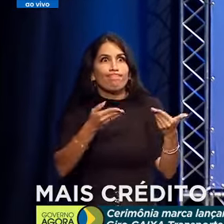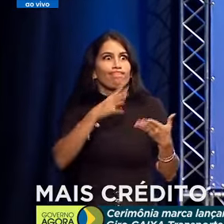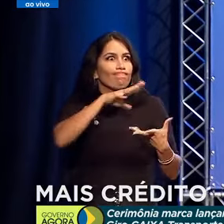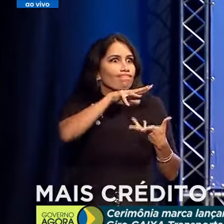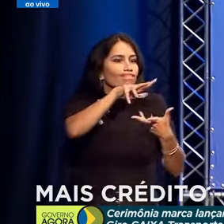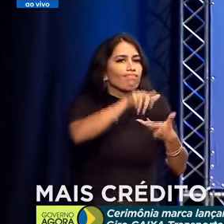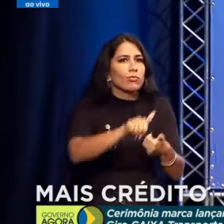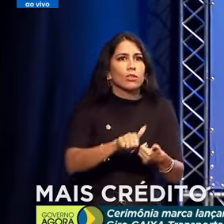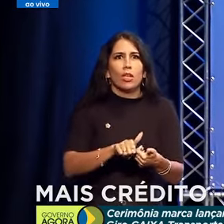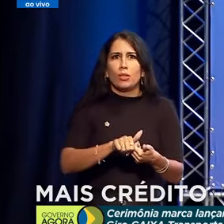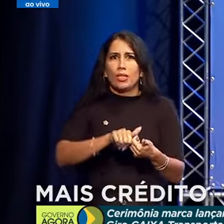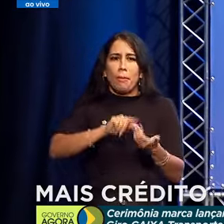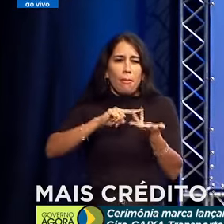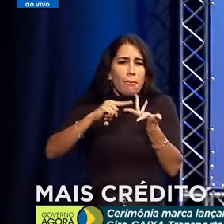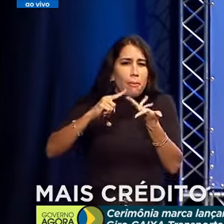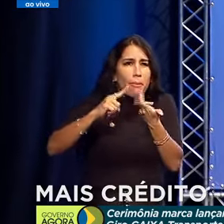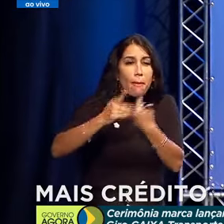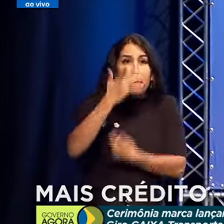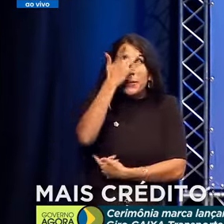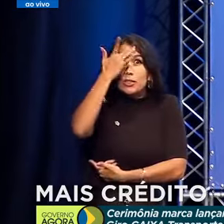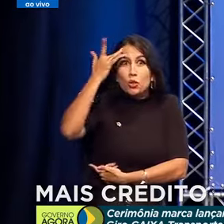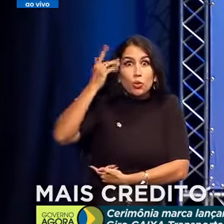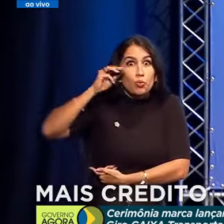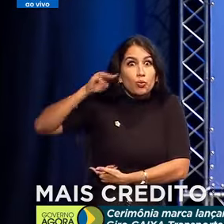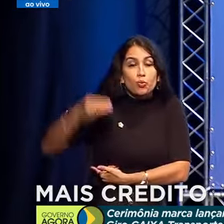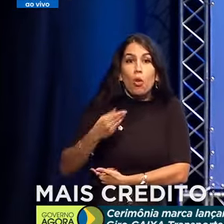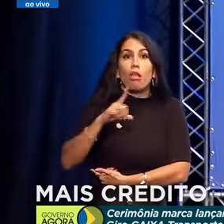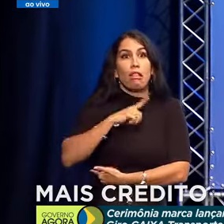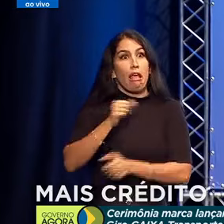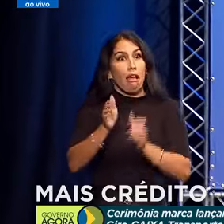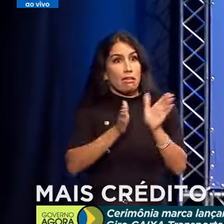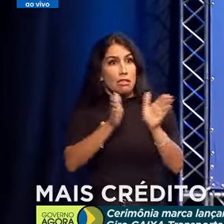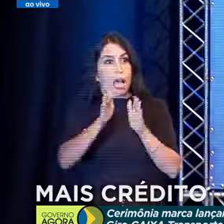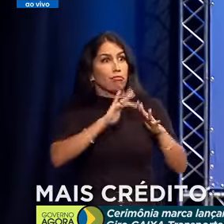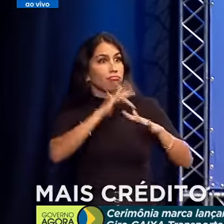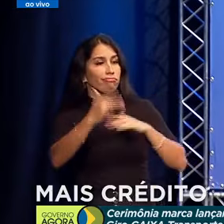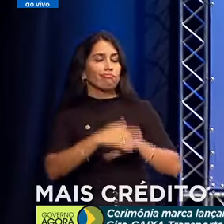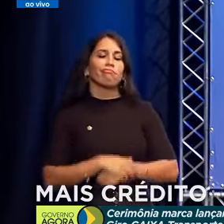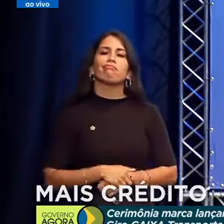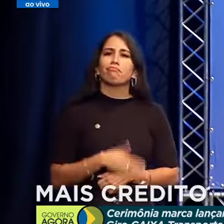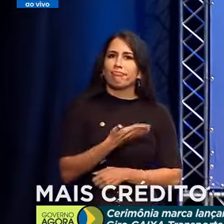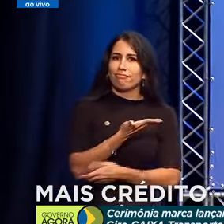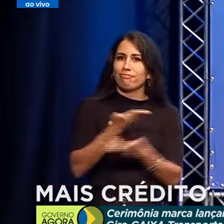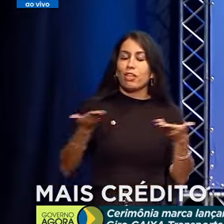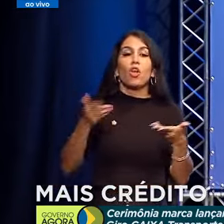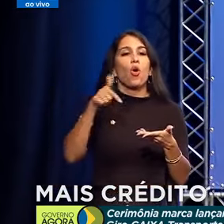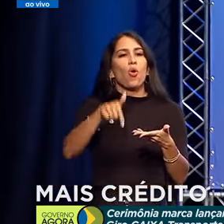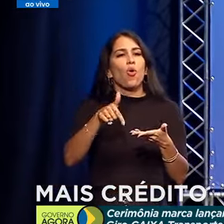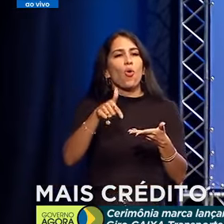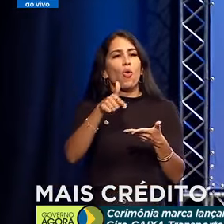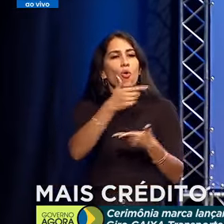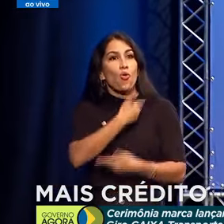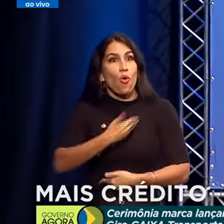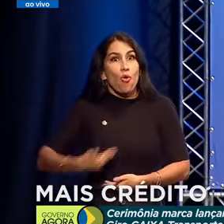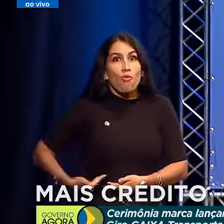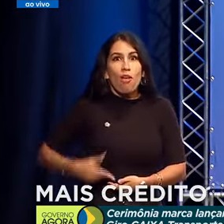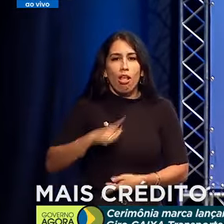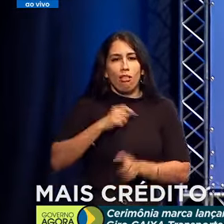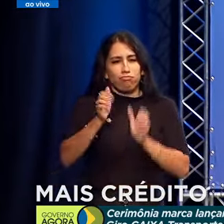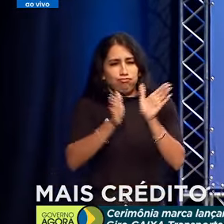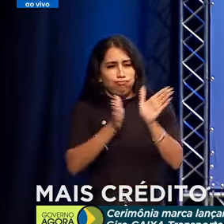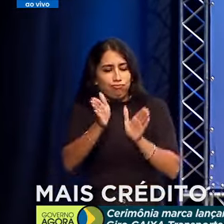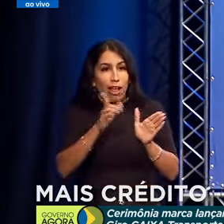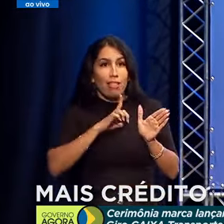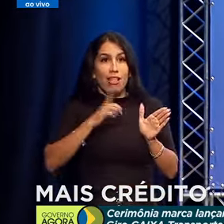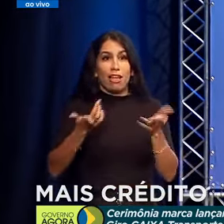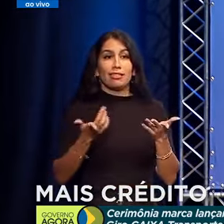pessoas têm contas sociais digitais. Esse governo, com a sua preocupação social, todo beneficiário de programas sociais